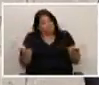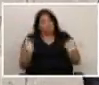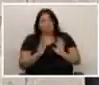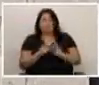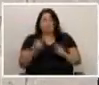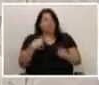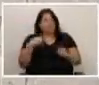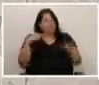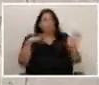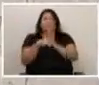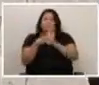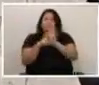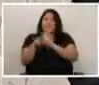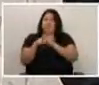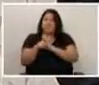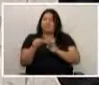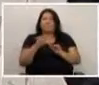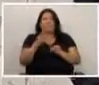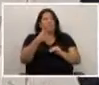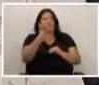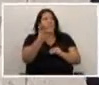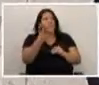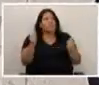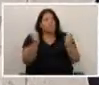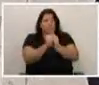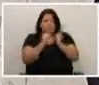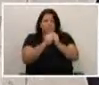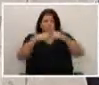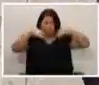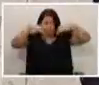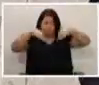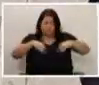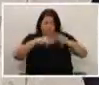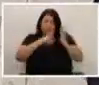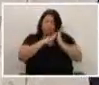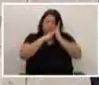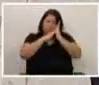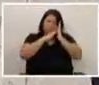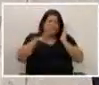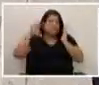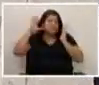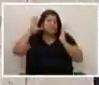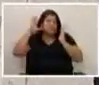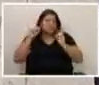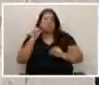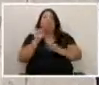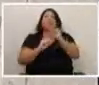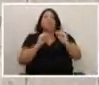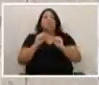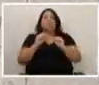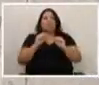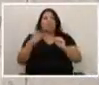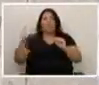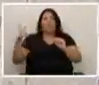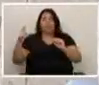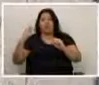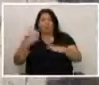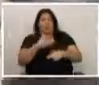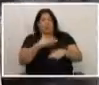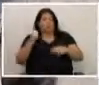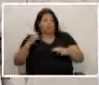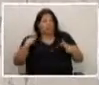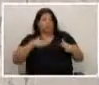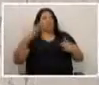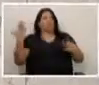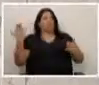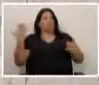uma coisa que eu pergunto a todos, que se você está no quarto dormindo com outra pessoa e você ouve um estampido de tiro, a primeira reação de quem não foi baleado é se levantar, é